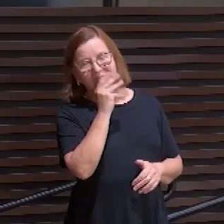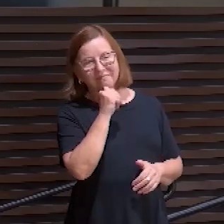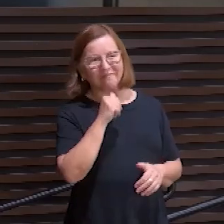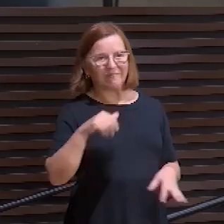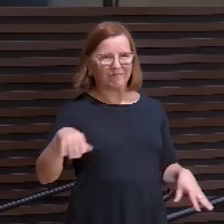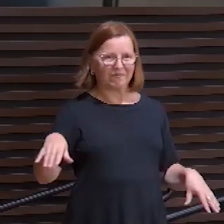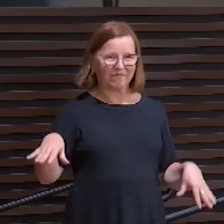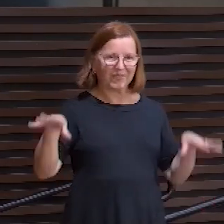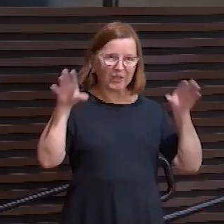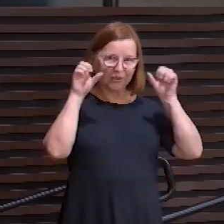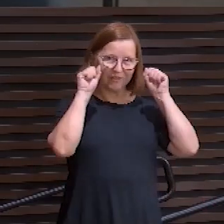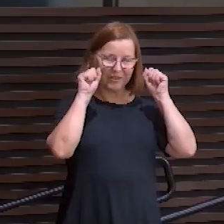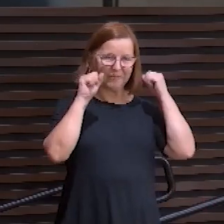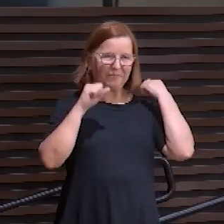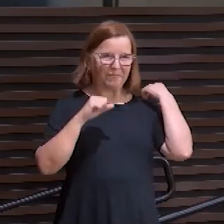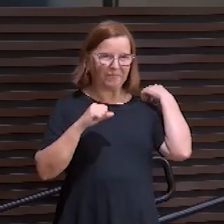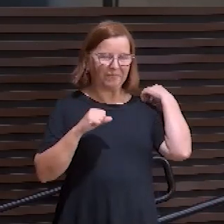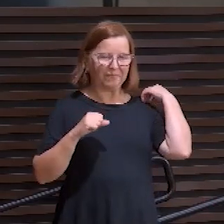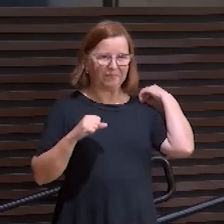tardios em ouvir.